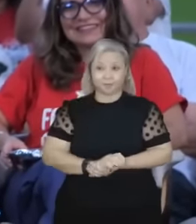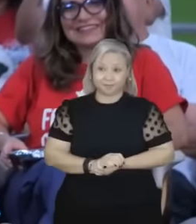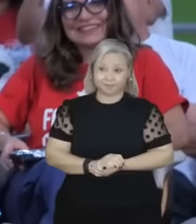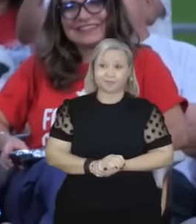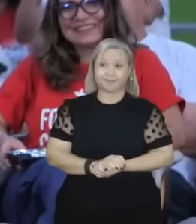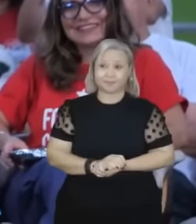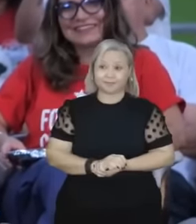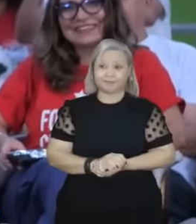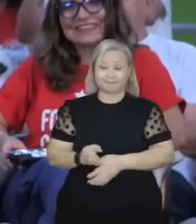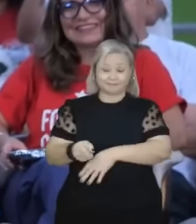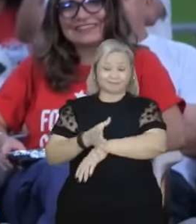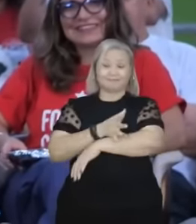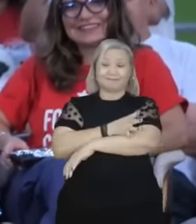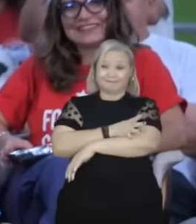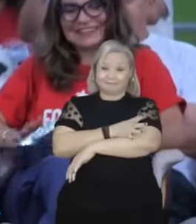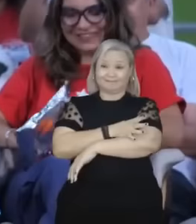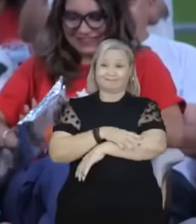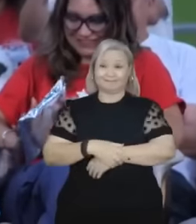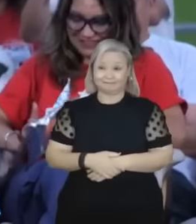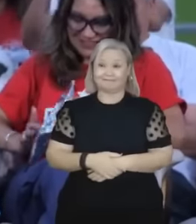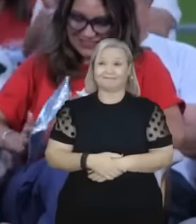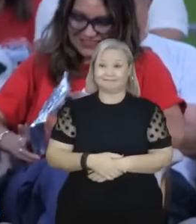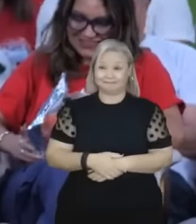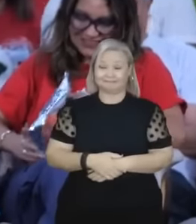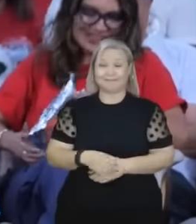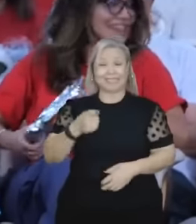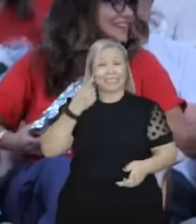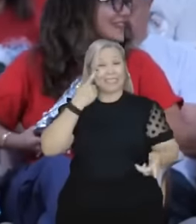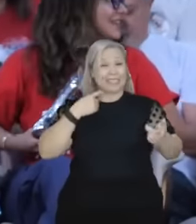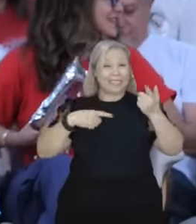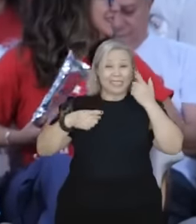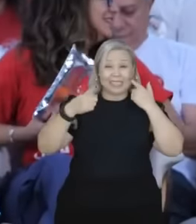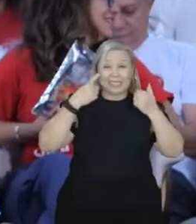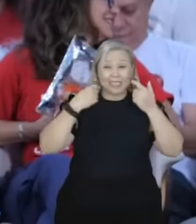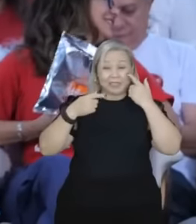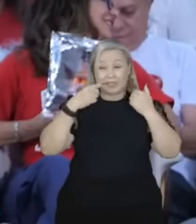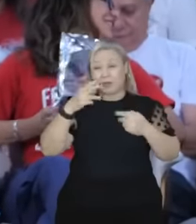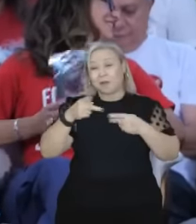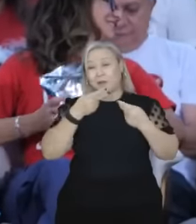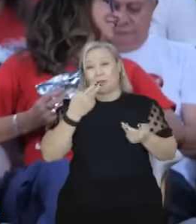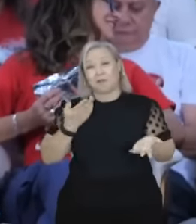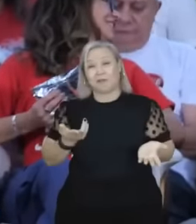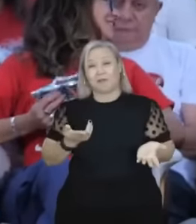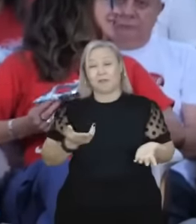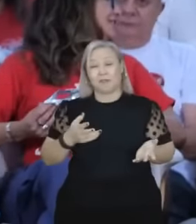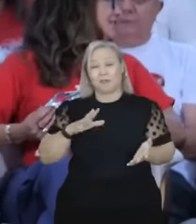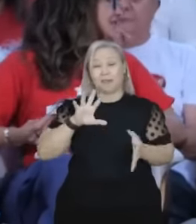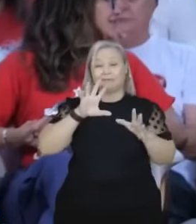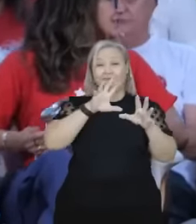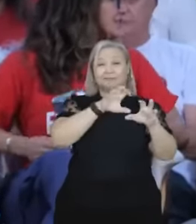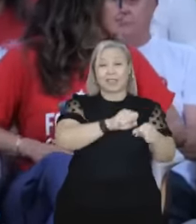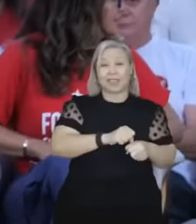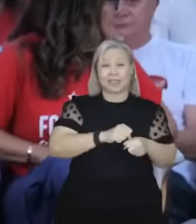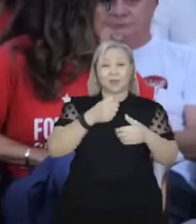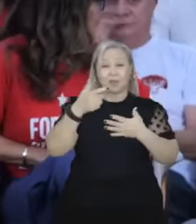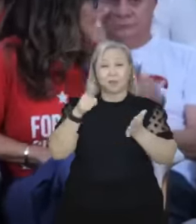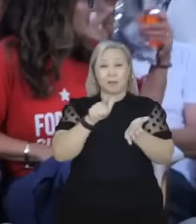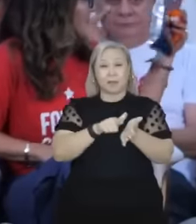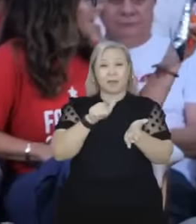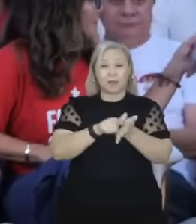Já chorei quando falou a catadora de papel. E cheguei a chorar quando falou eu,